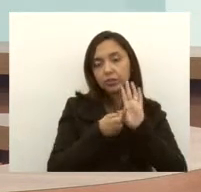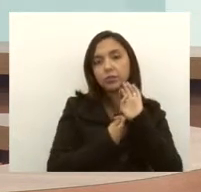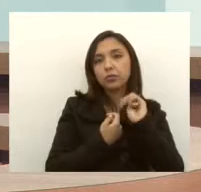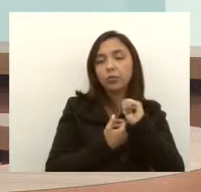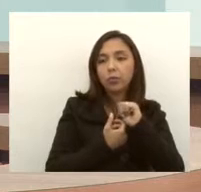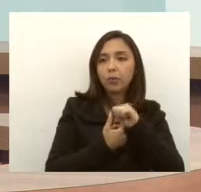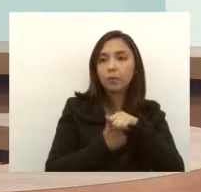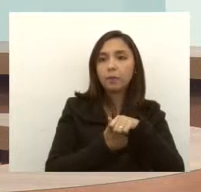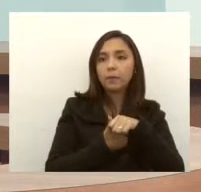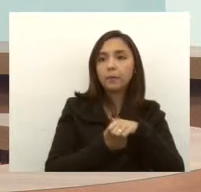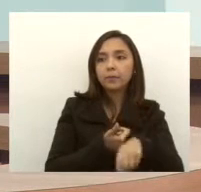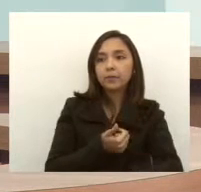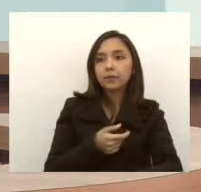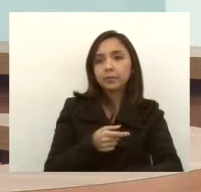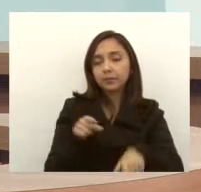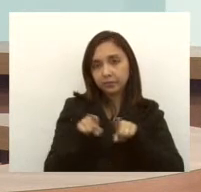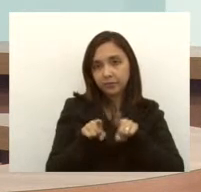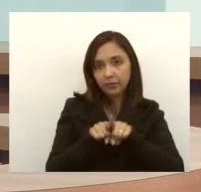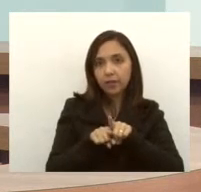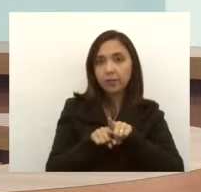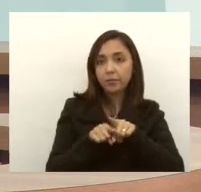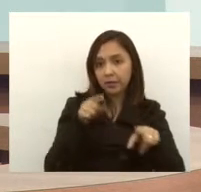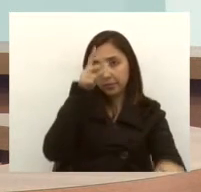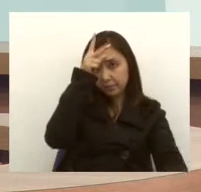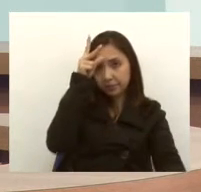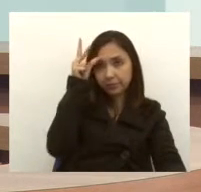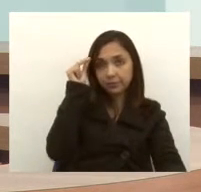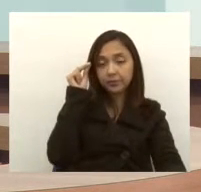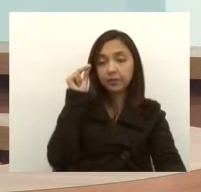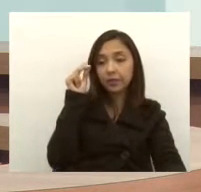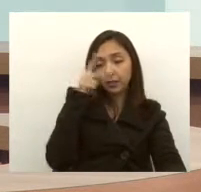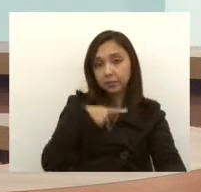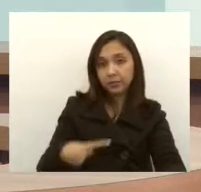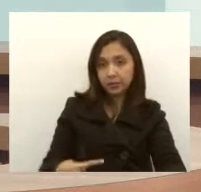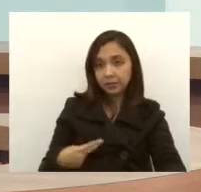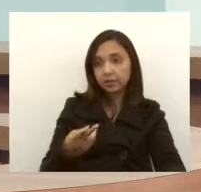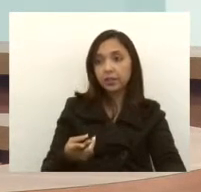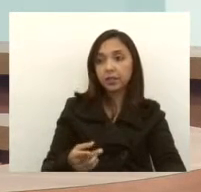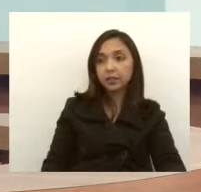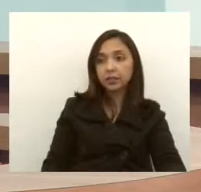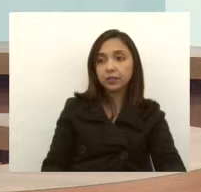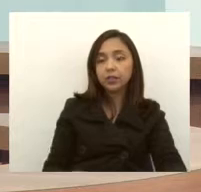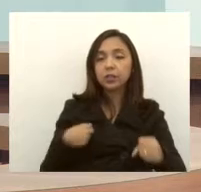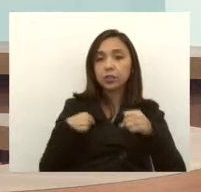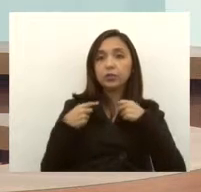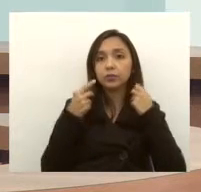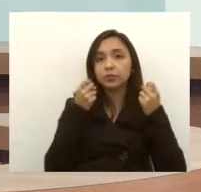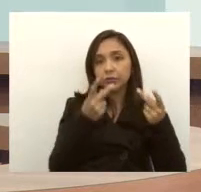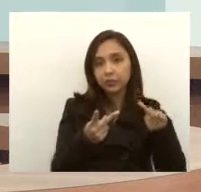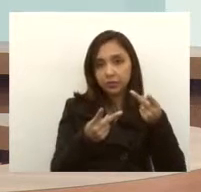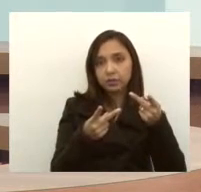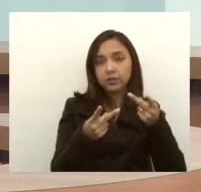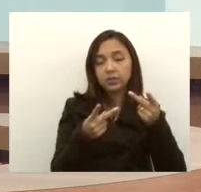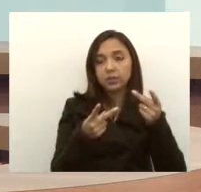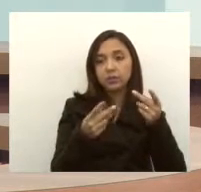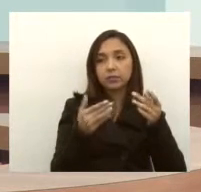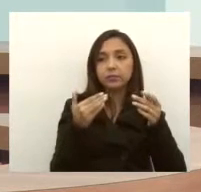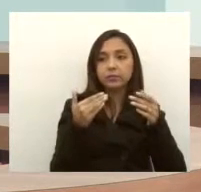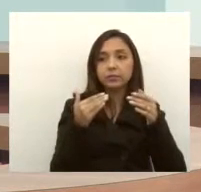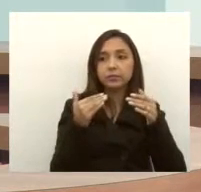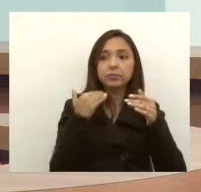Heleno, né? Inclusive, senhor presidente, líder do governo, eu vou fazer uma visita para o Banco de